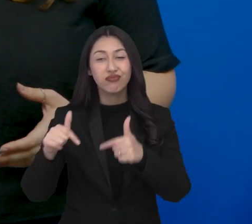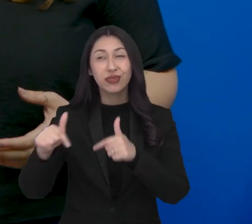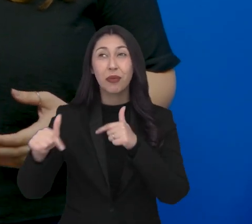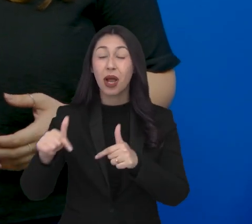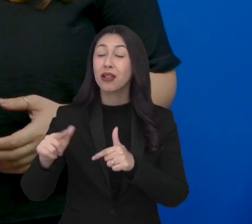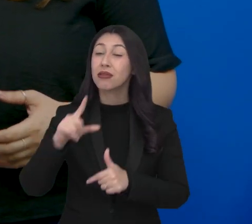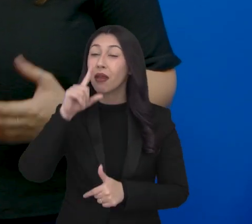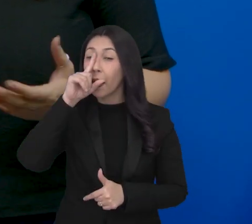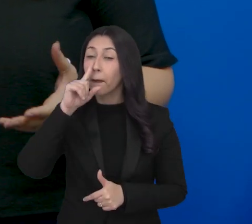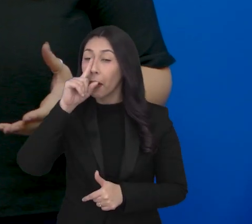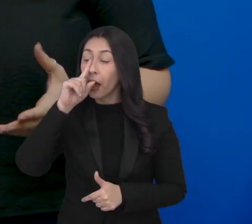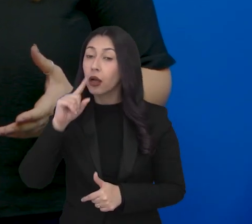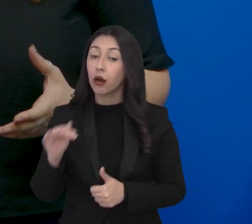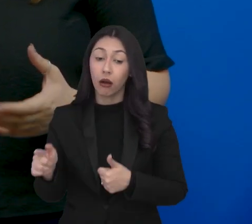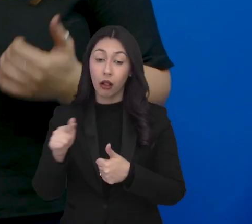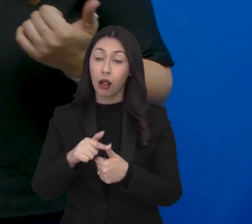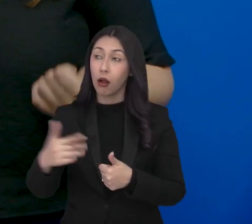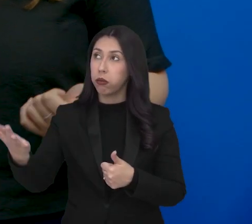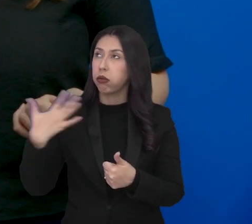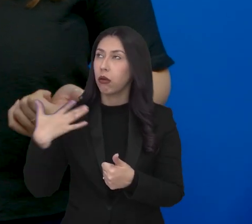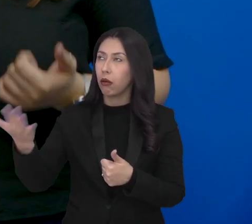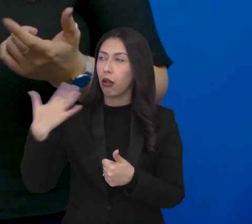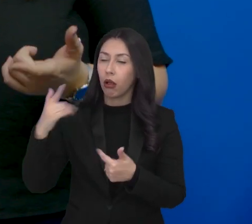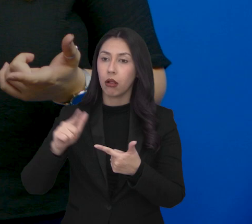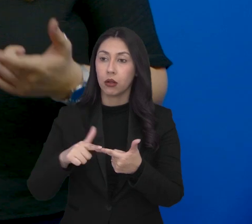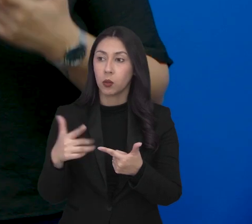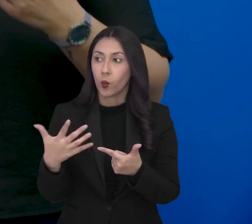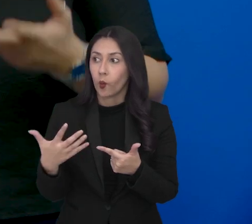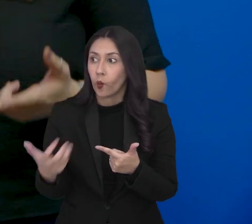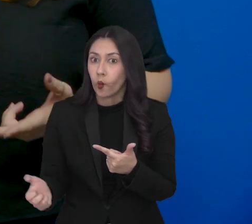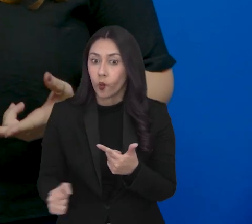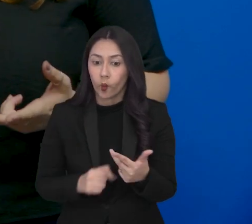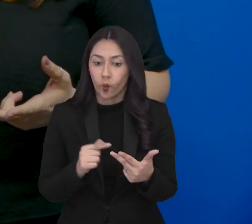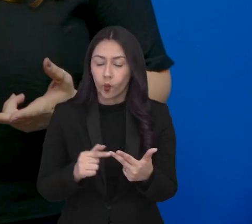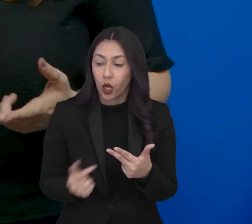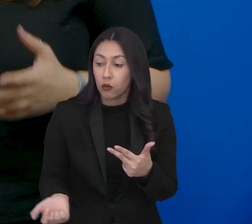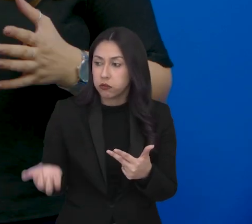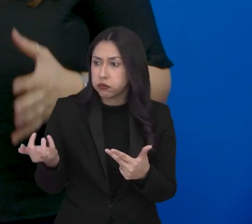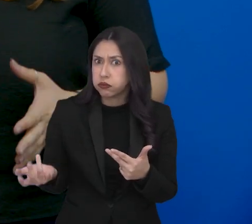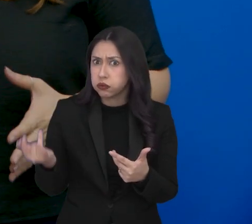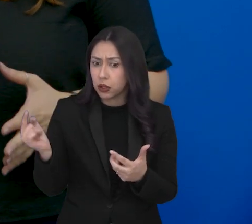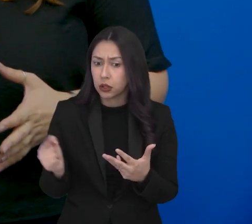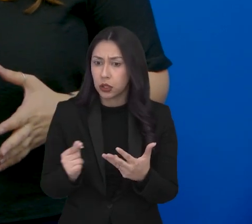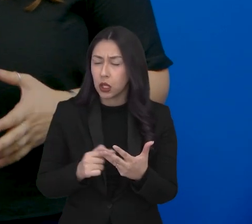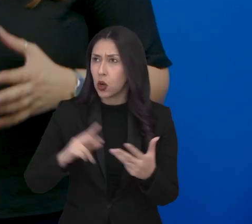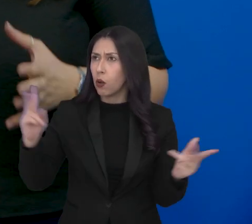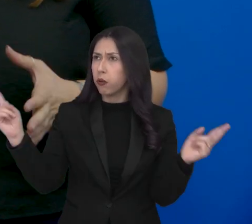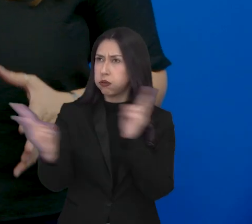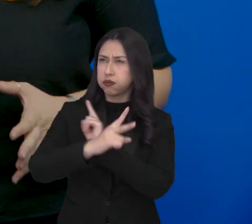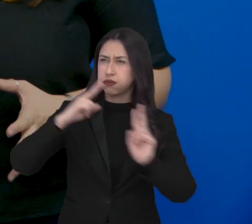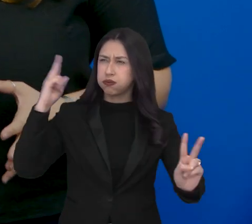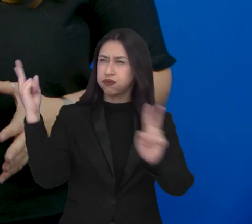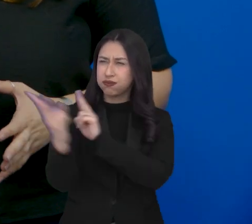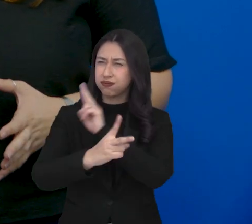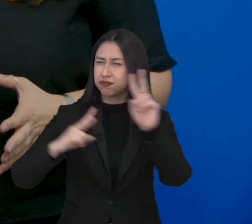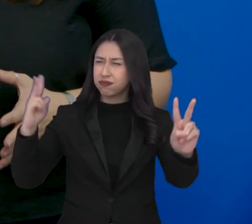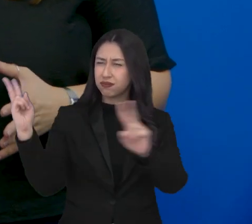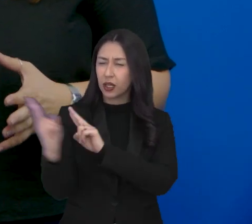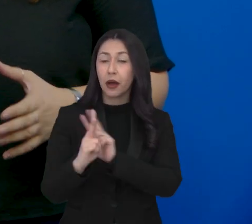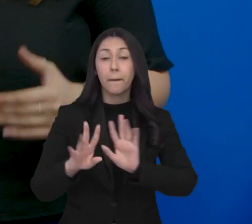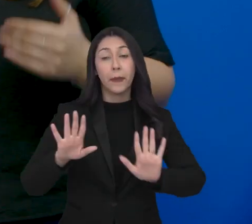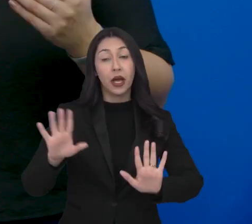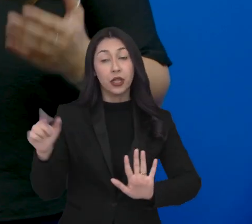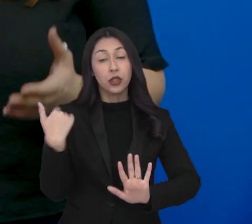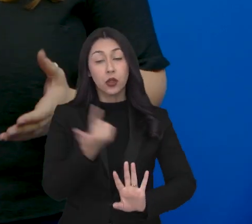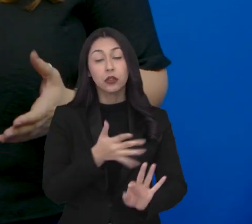por mais tempo. Os riscos incluem calor excessivo, secas, incêndios florestais e furacões. A gente preparou uma reportagem para